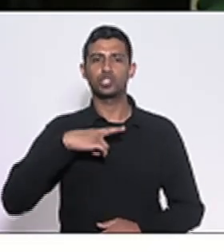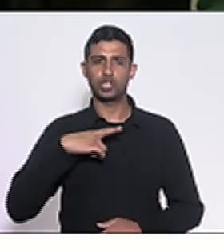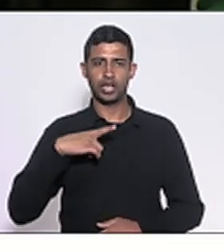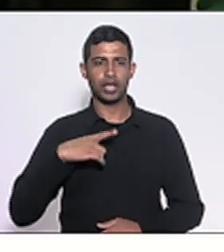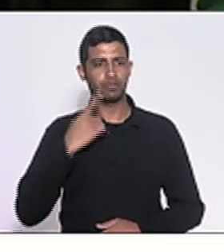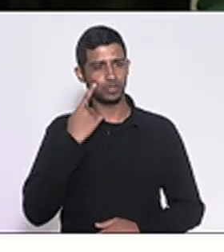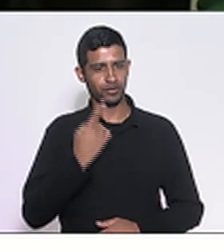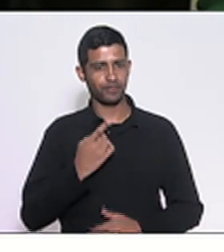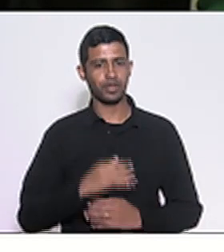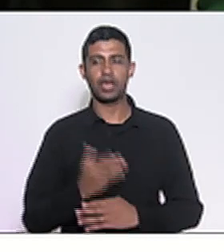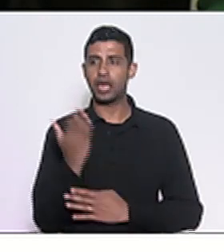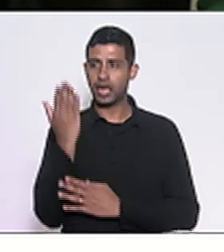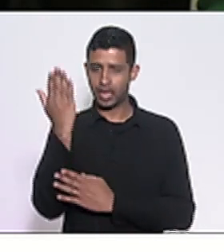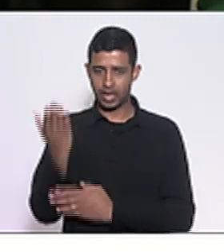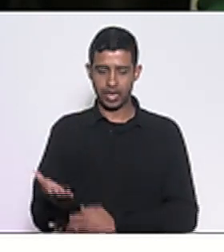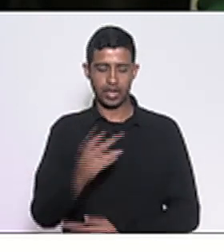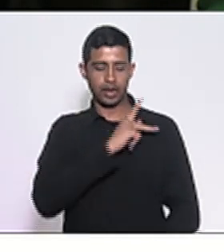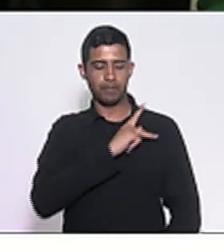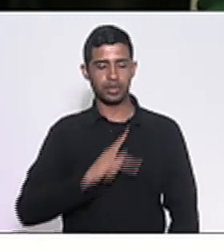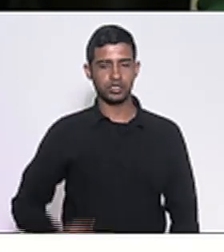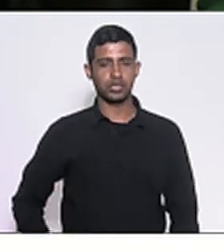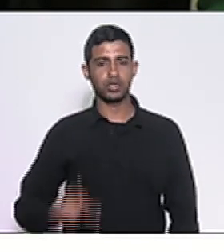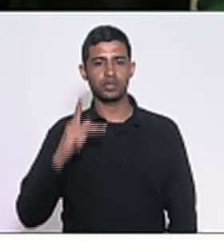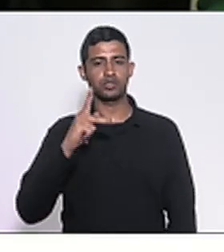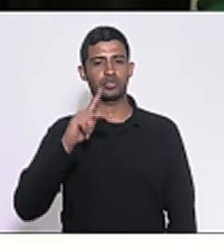O presidente do PRODERJ fará uma apresentação inicial,